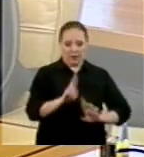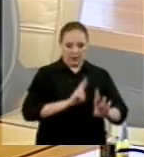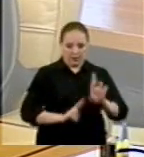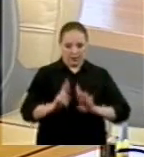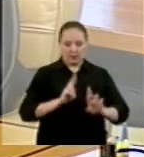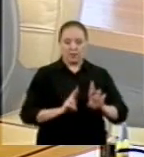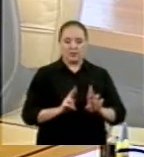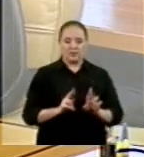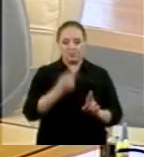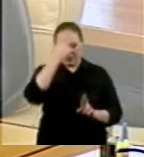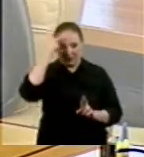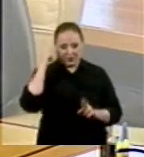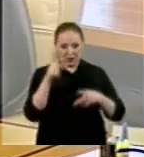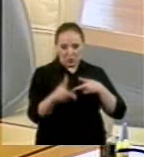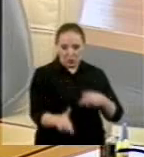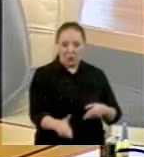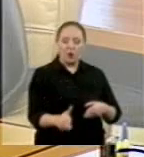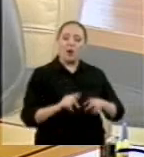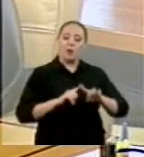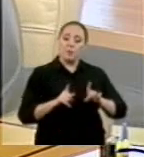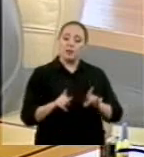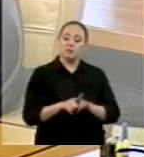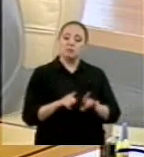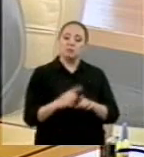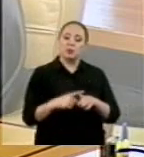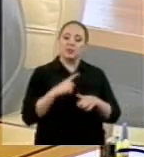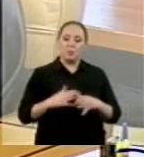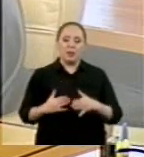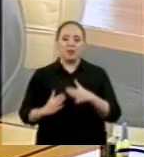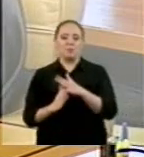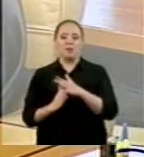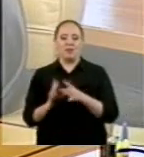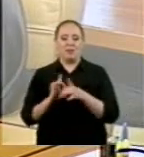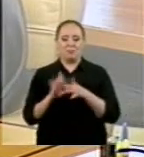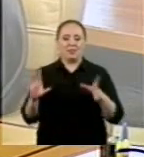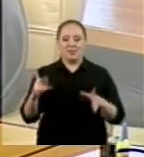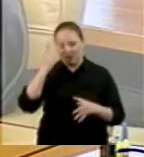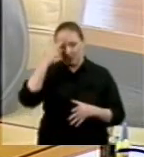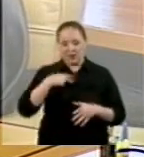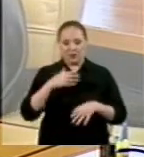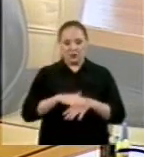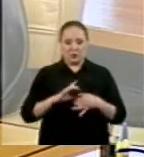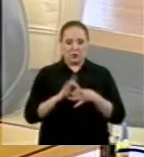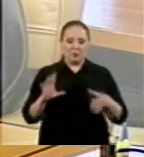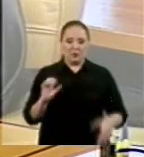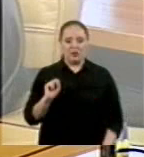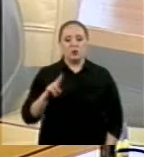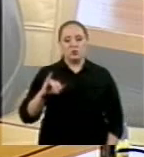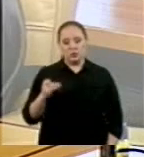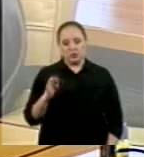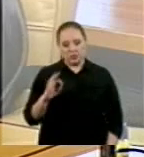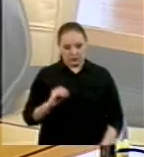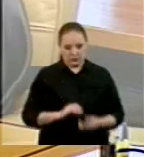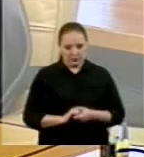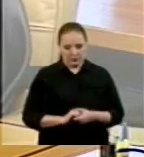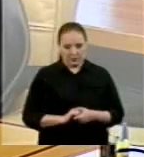ser entre iguais, mas, sobretudo, porque limitam a liberdade e autonomia do sujeito. Entendo que